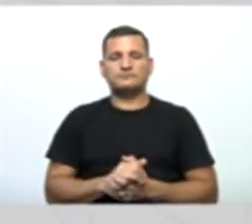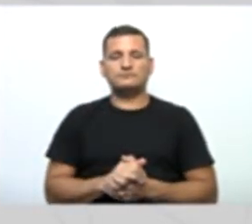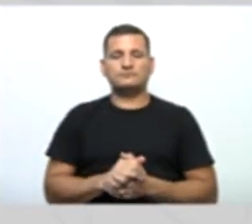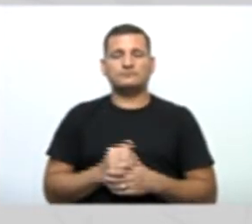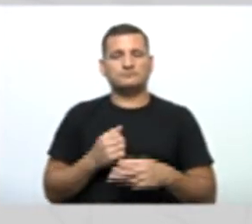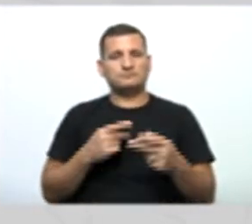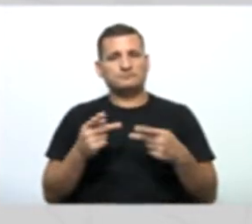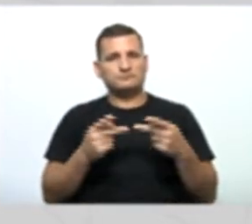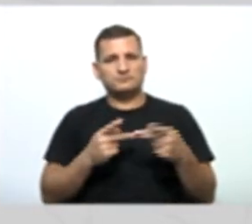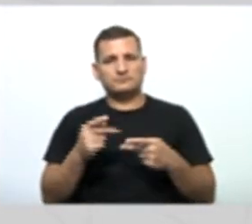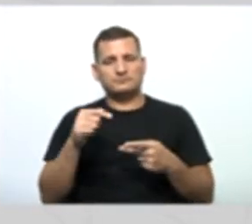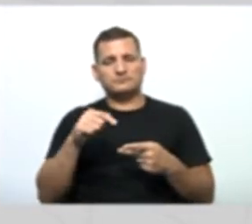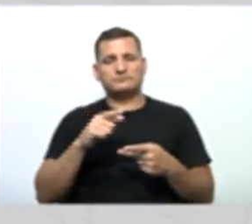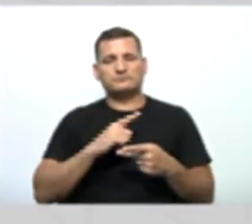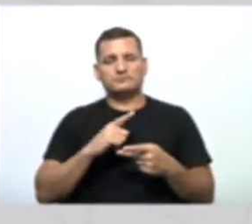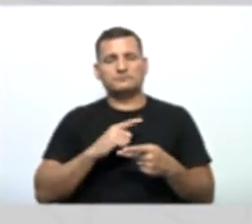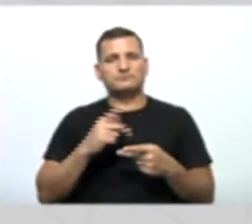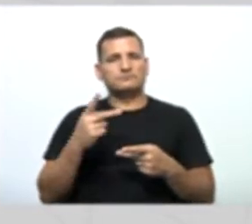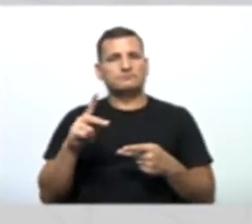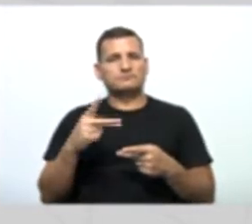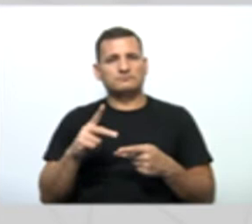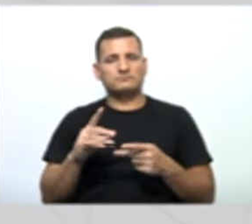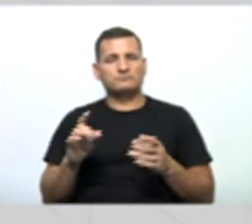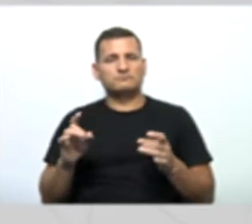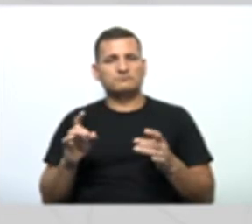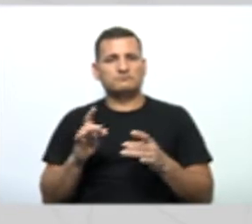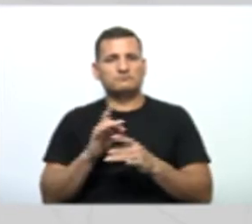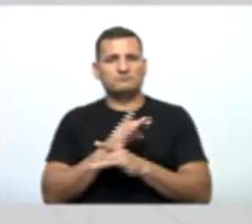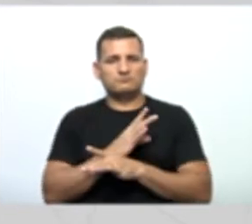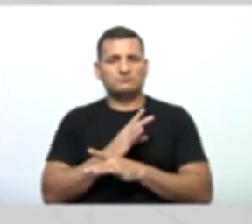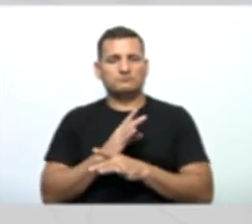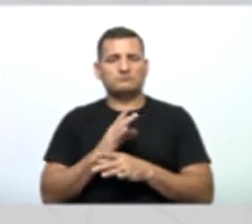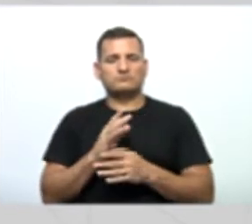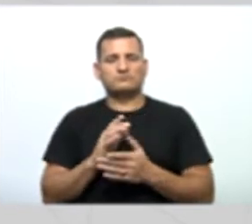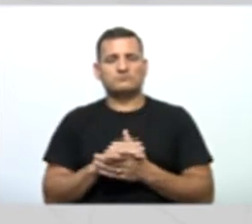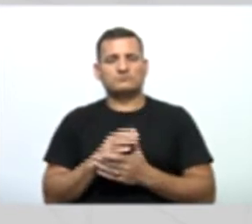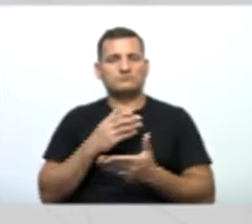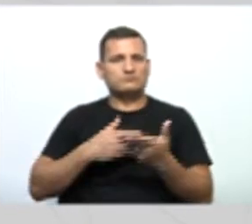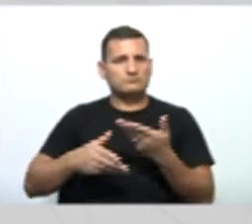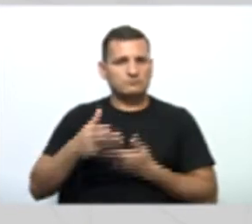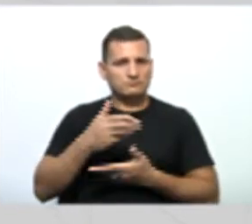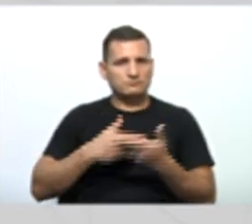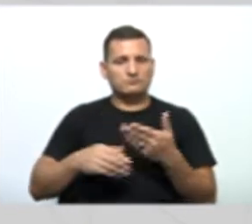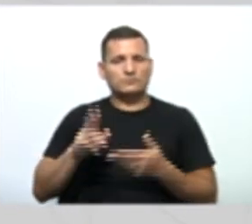da aplicação funcionando com seu desempenho máximo, em termos de interação e